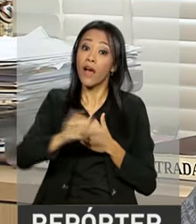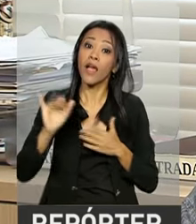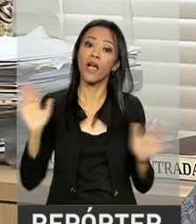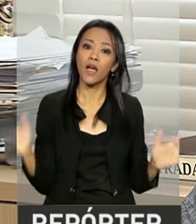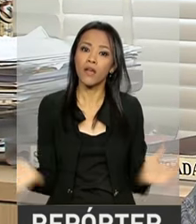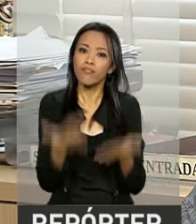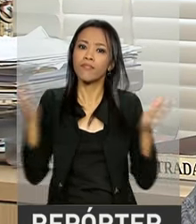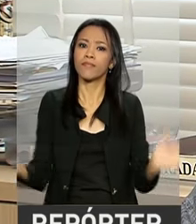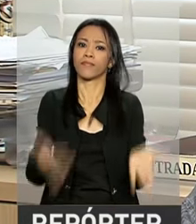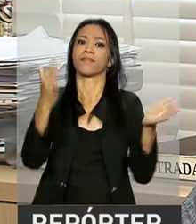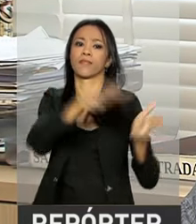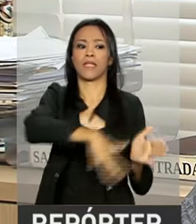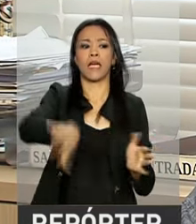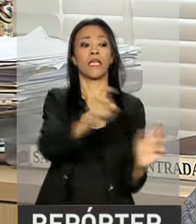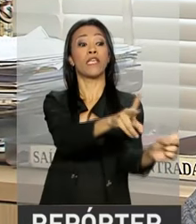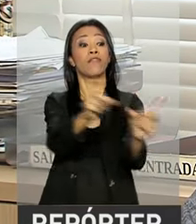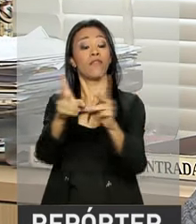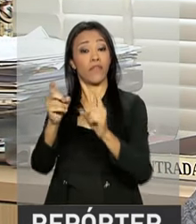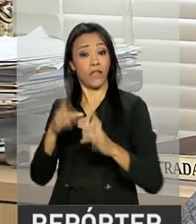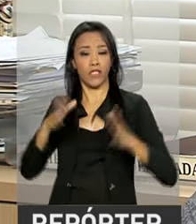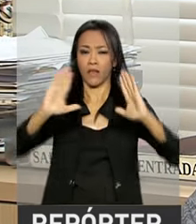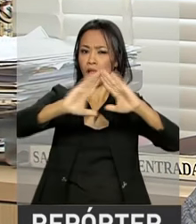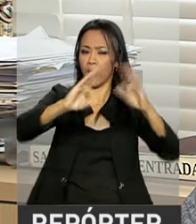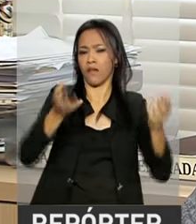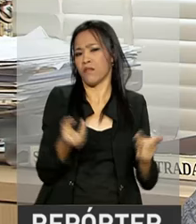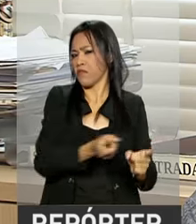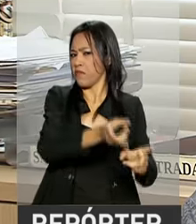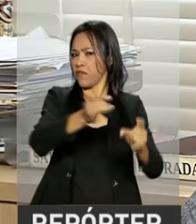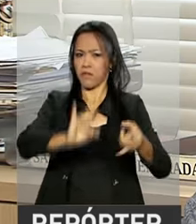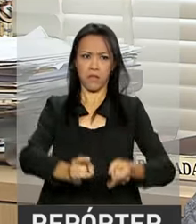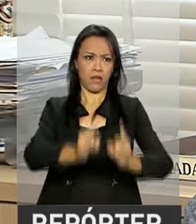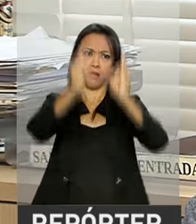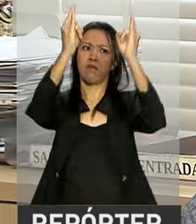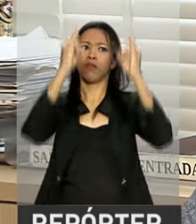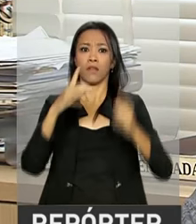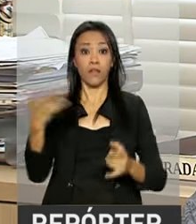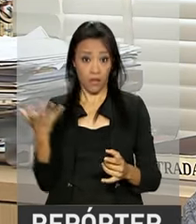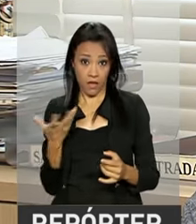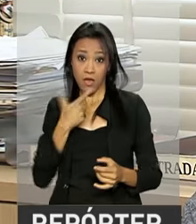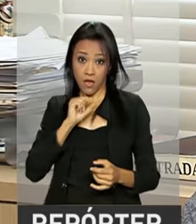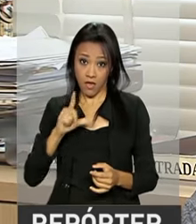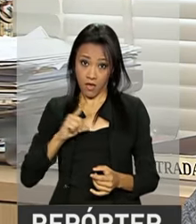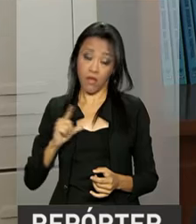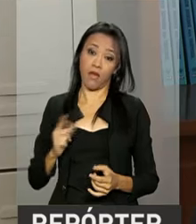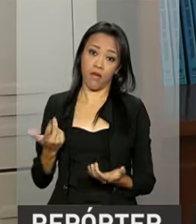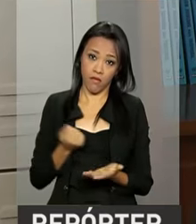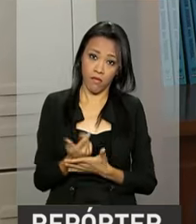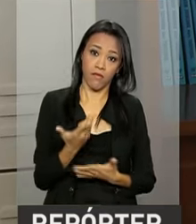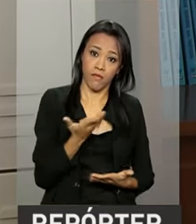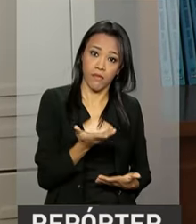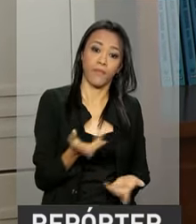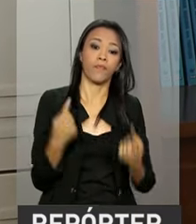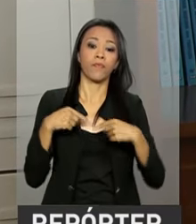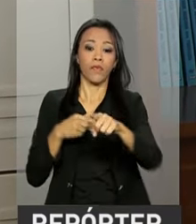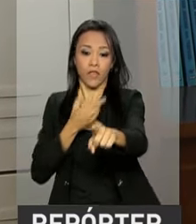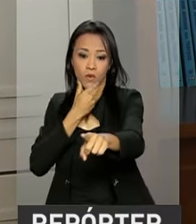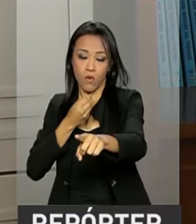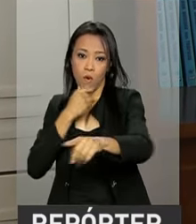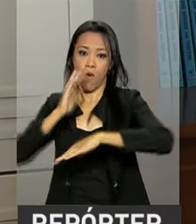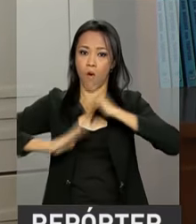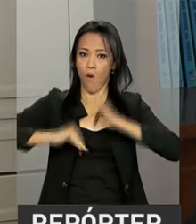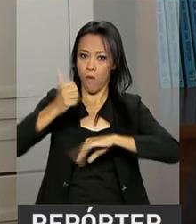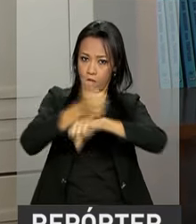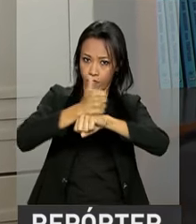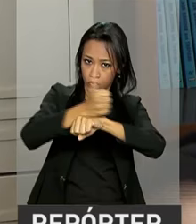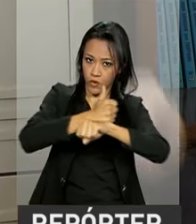principalmente para as pessoas que estão interessadas em a ter acesso a um crédito imobiliário para este economista taxas